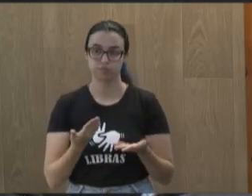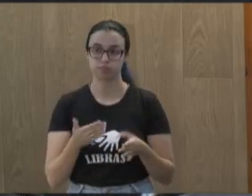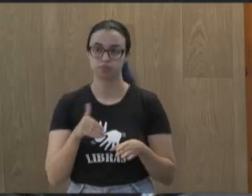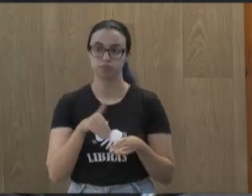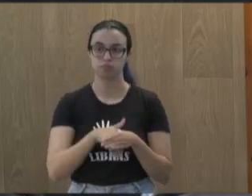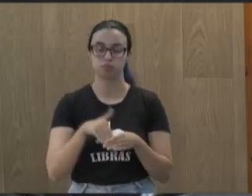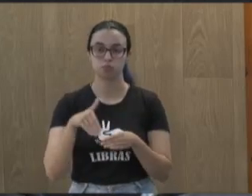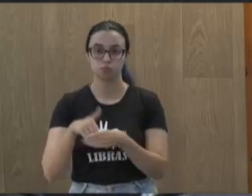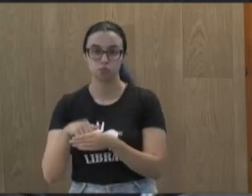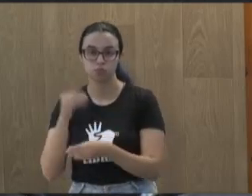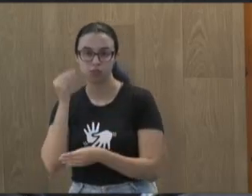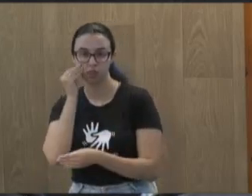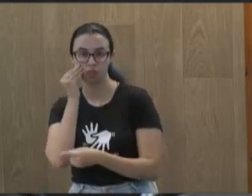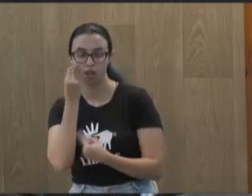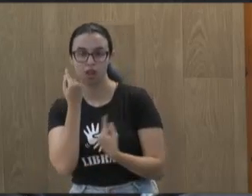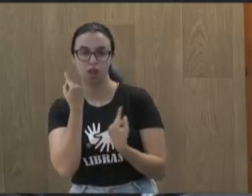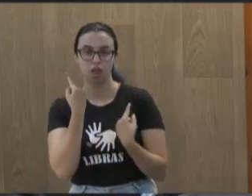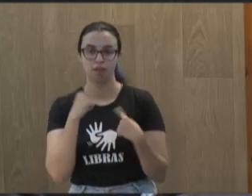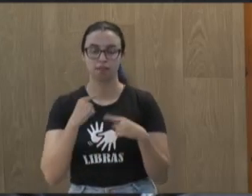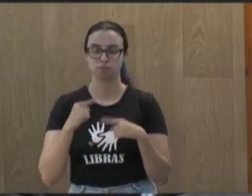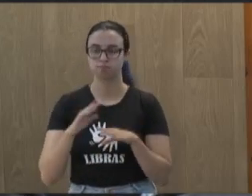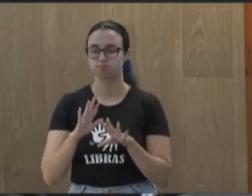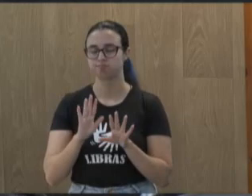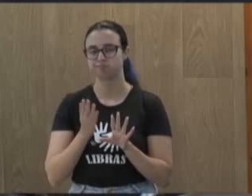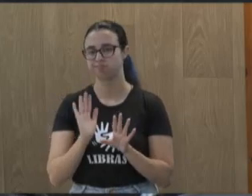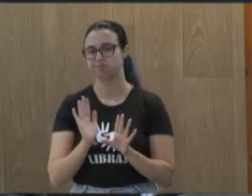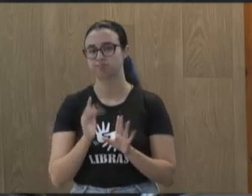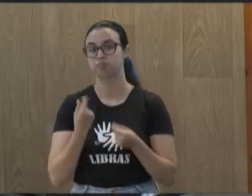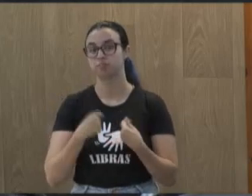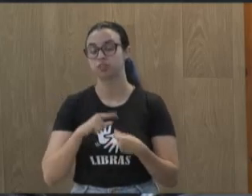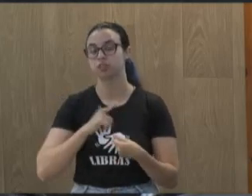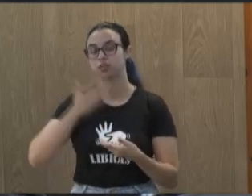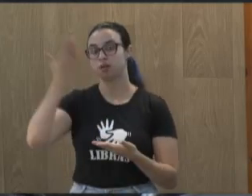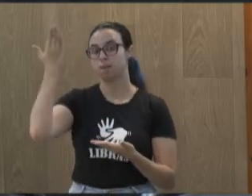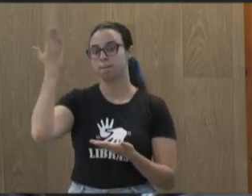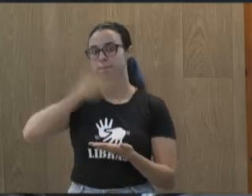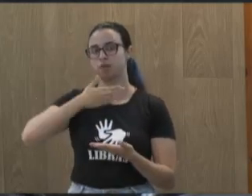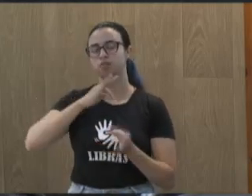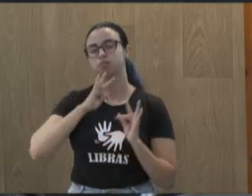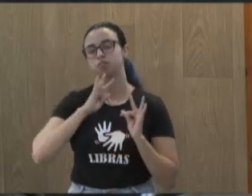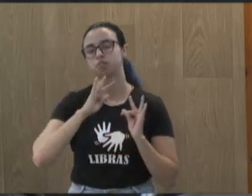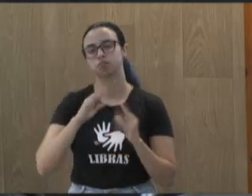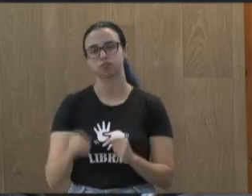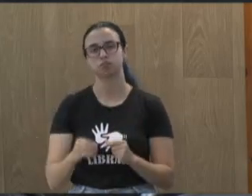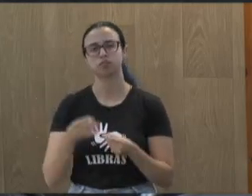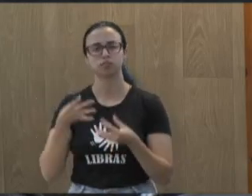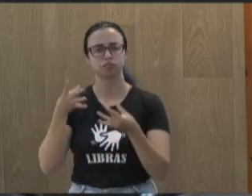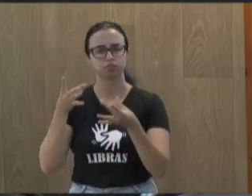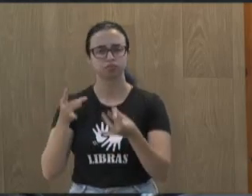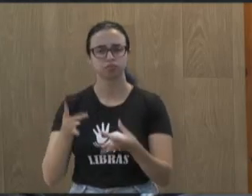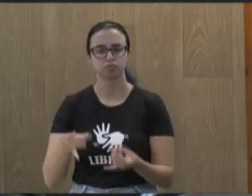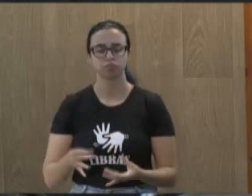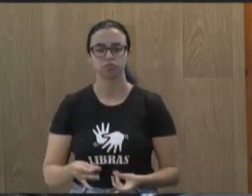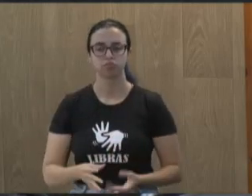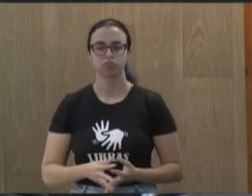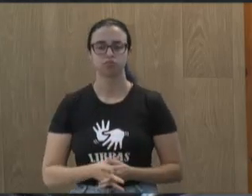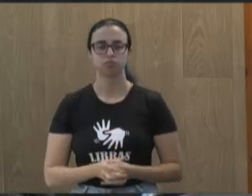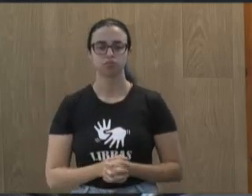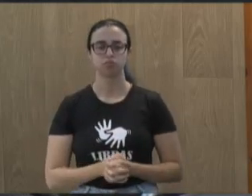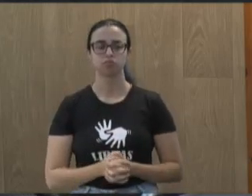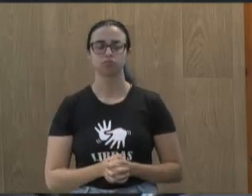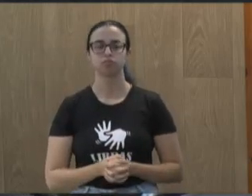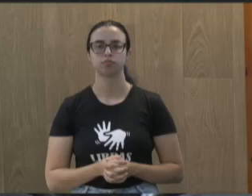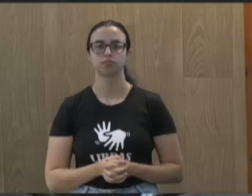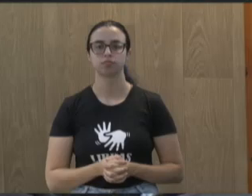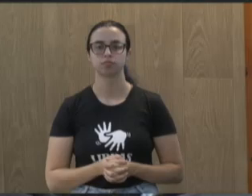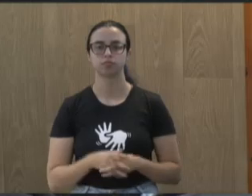parte não vai ter não. Então tem que ter embasamento técnico. A hora que chegar um pedido com embasamento técnico, porque aqui já vou entrar na questão aqui